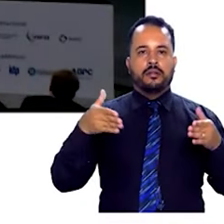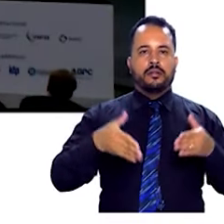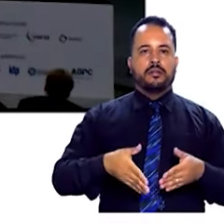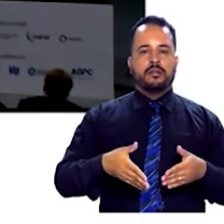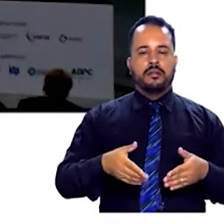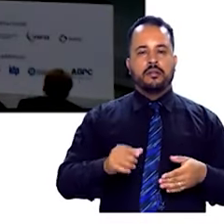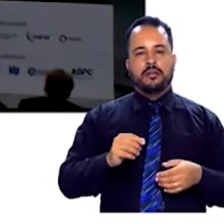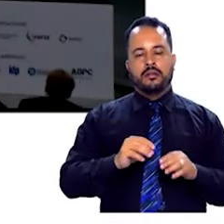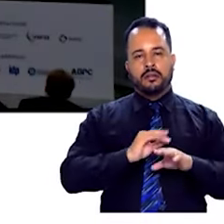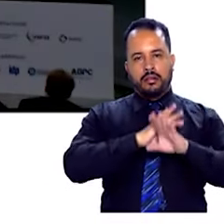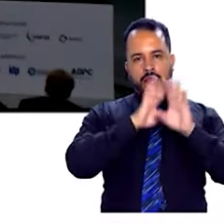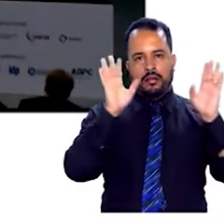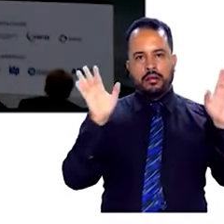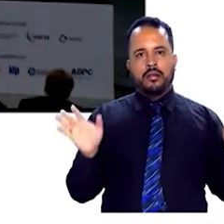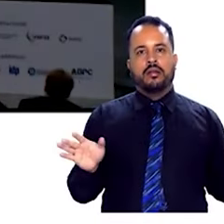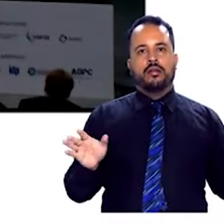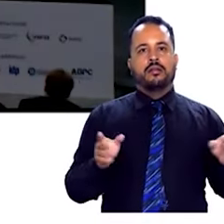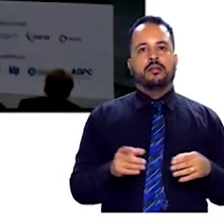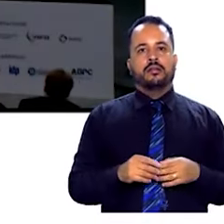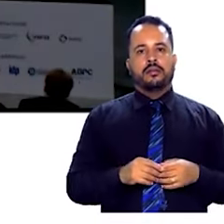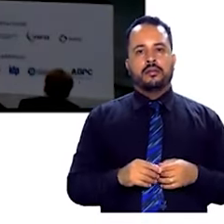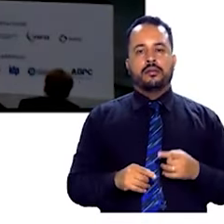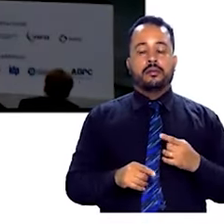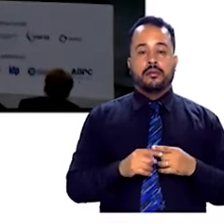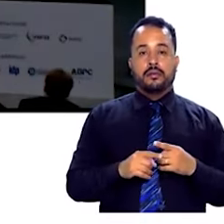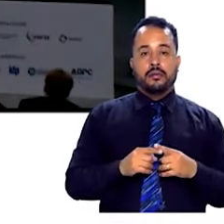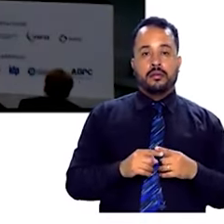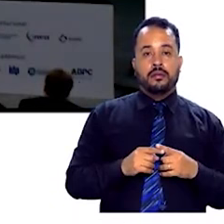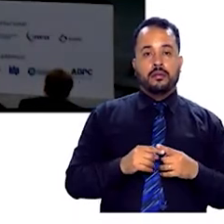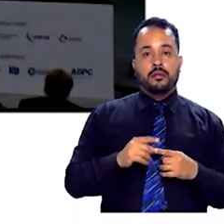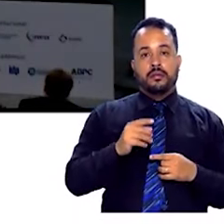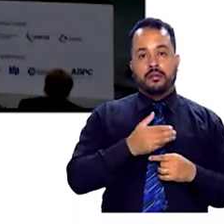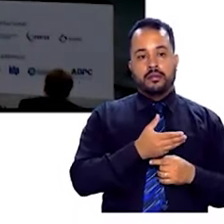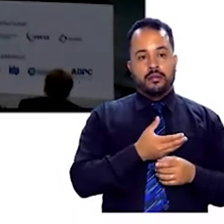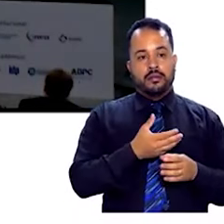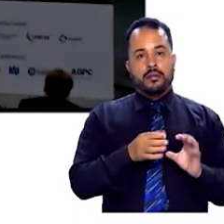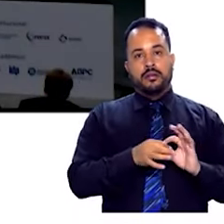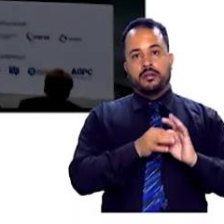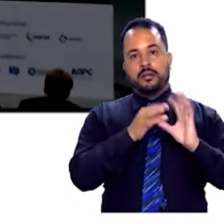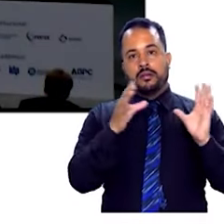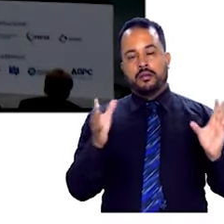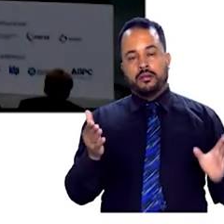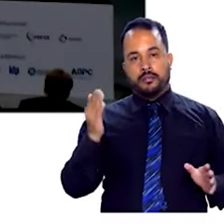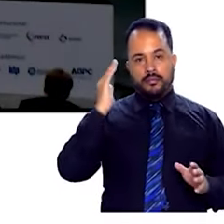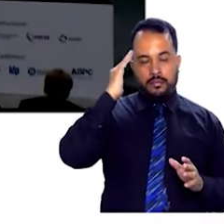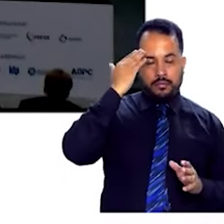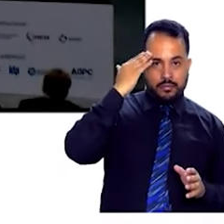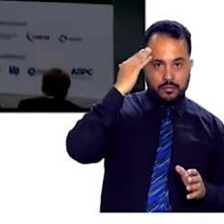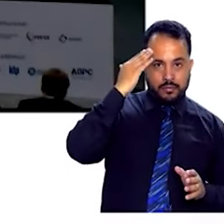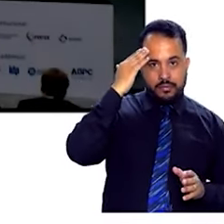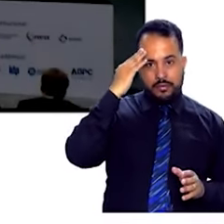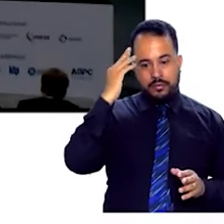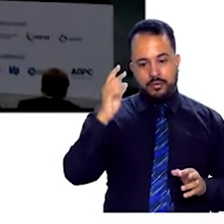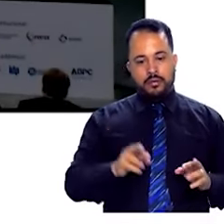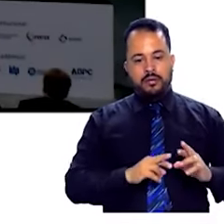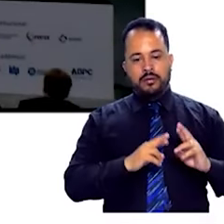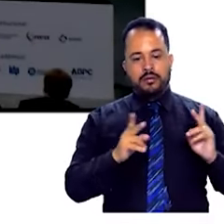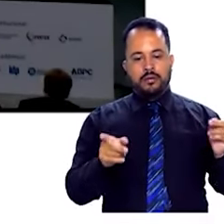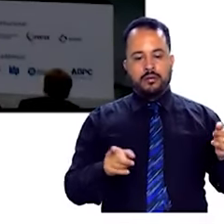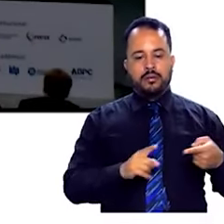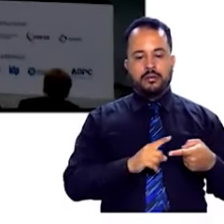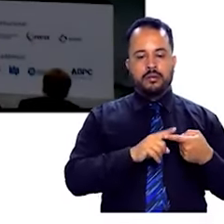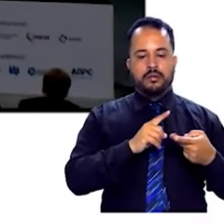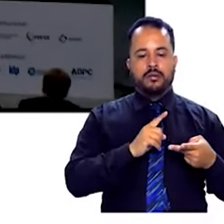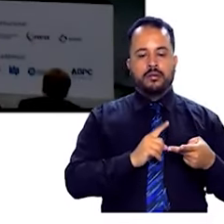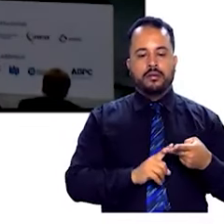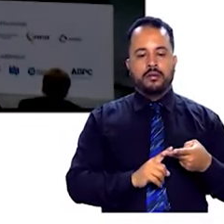e que nos permitiu perceber as as diferenas dos dois sistemas o brasileiro e o